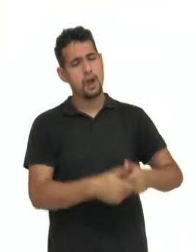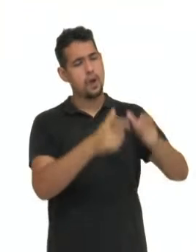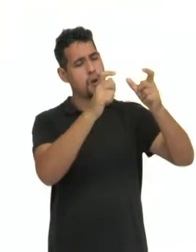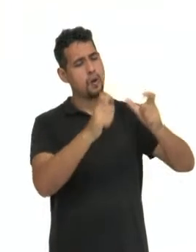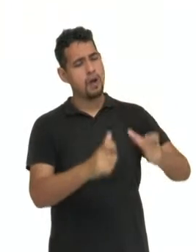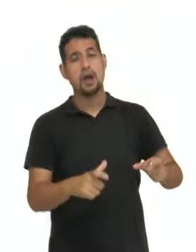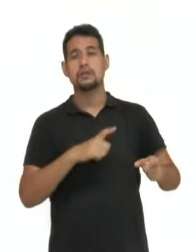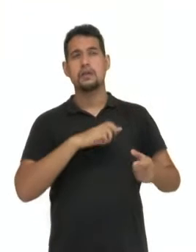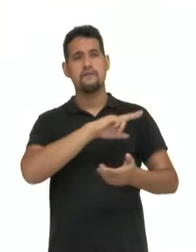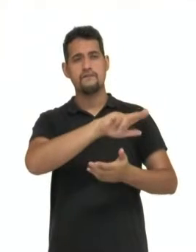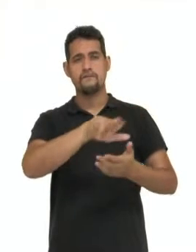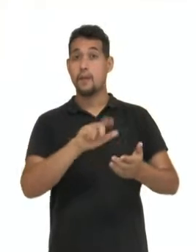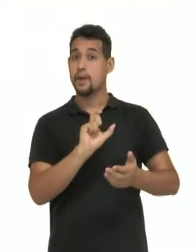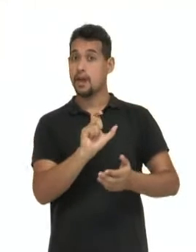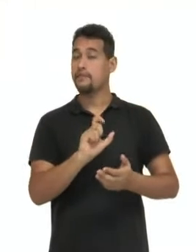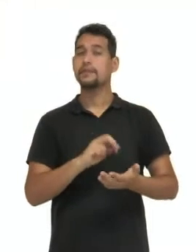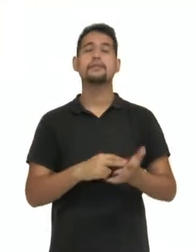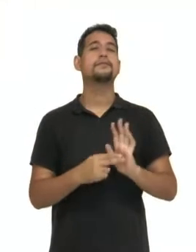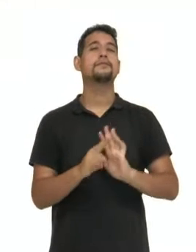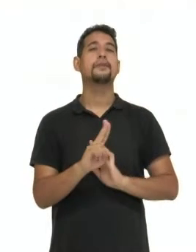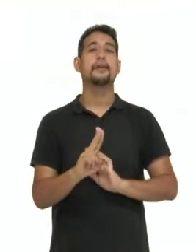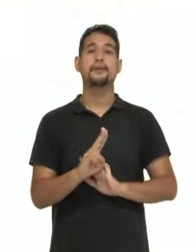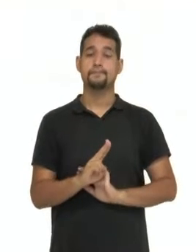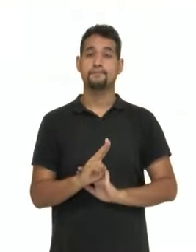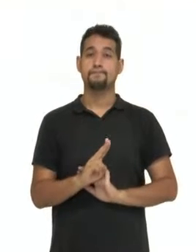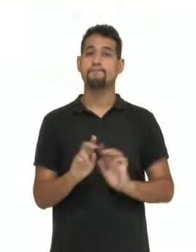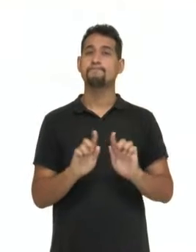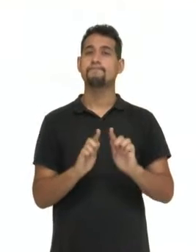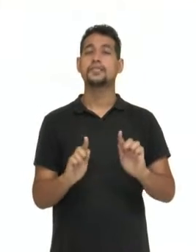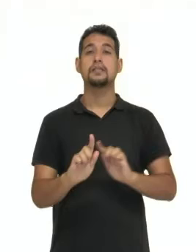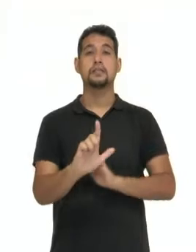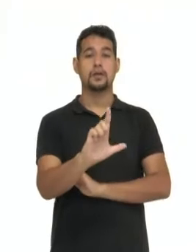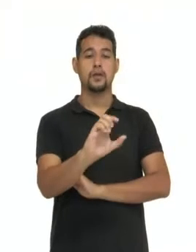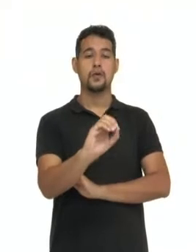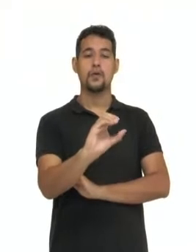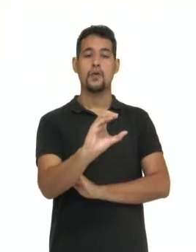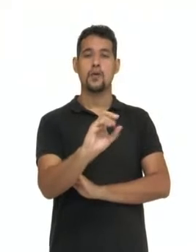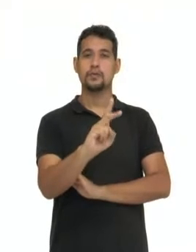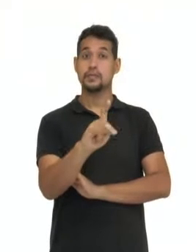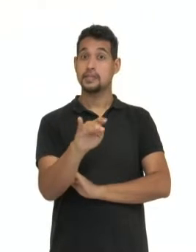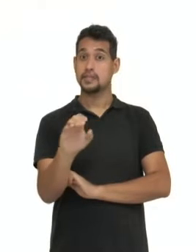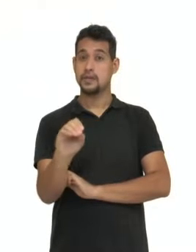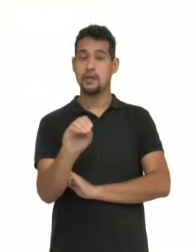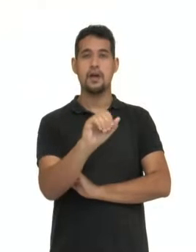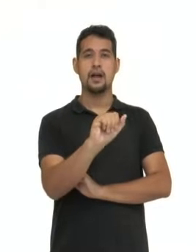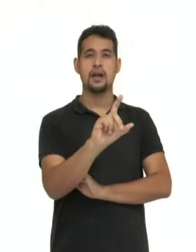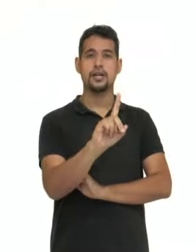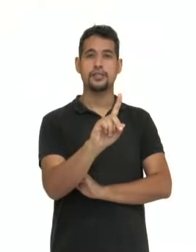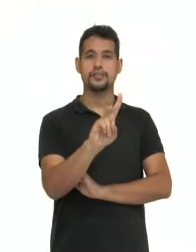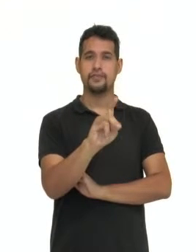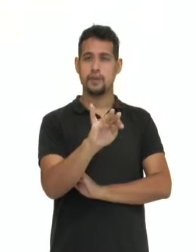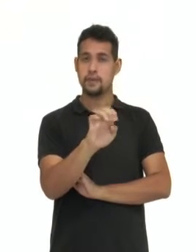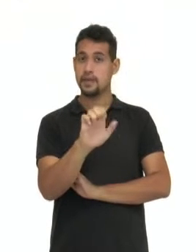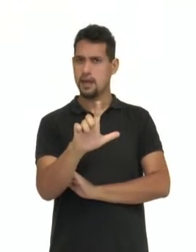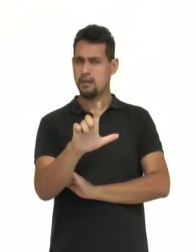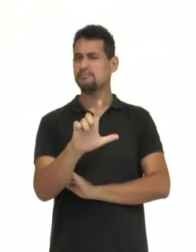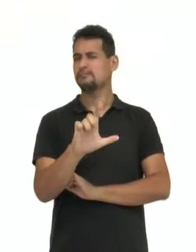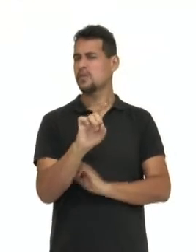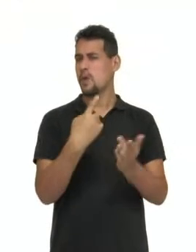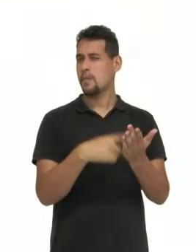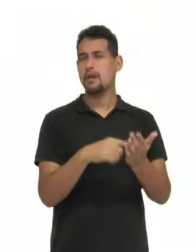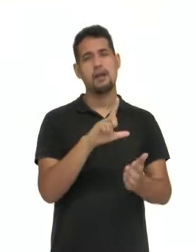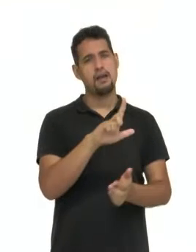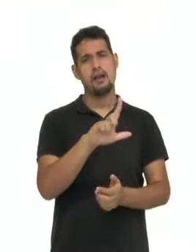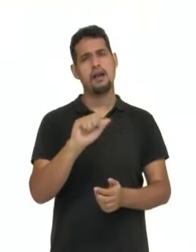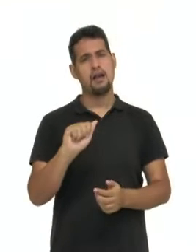compuesta de más de una palabra son llamadas por la gramática de locuciones adverbiales.